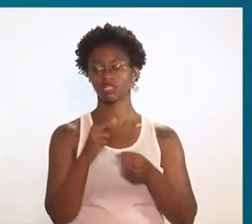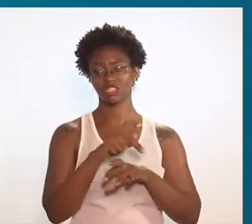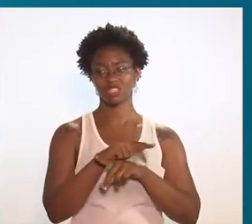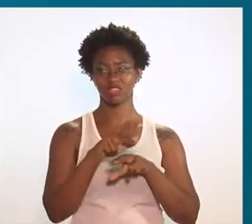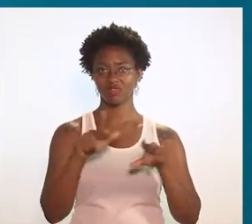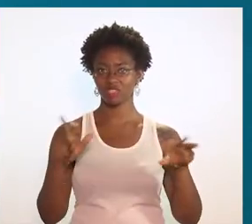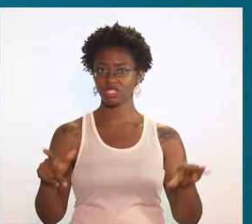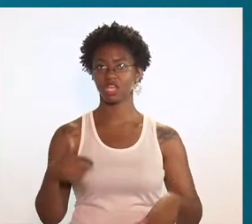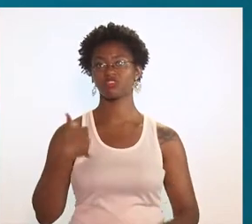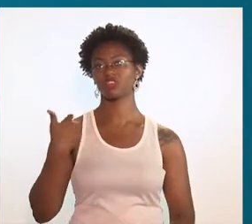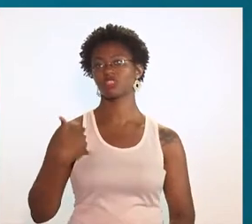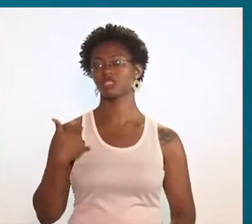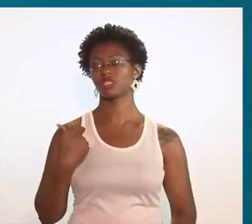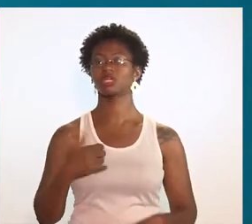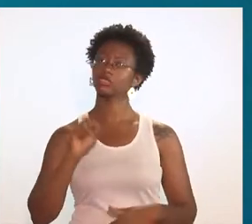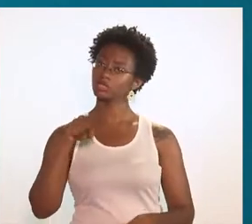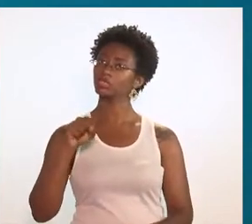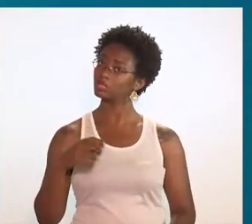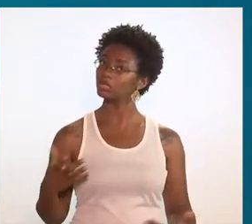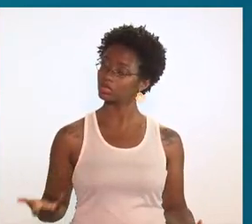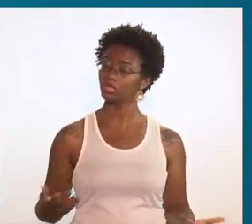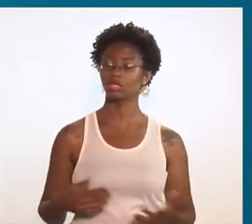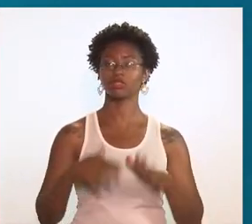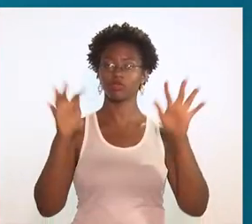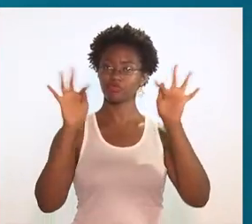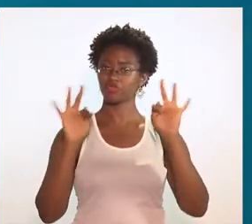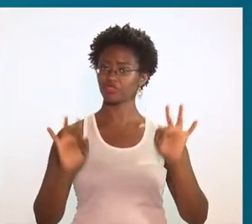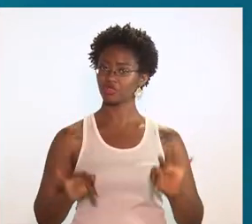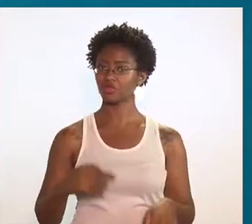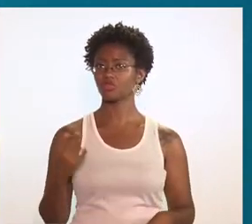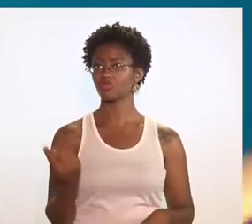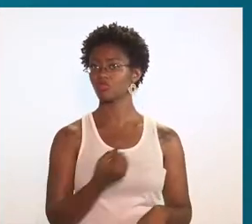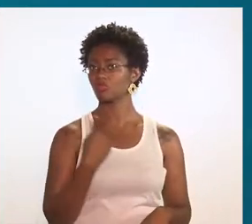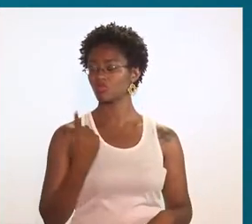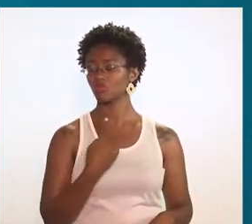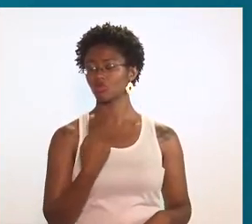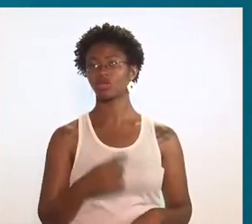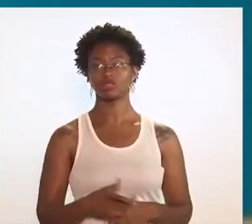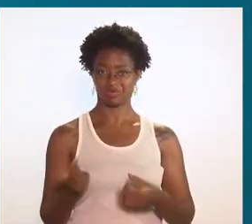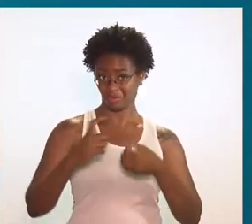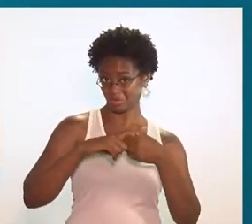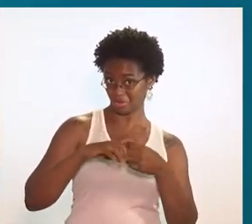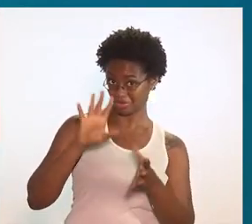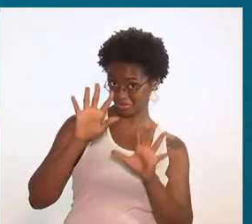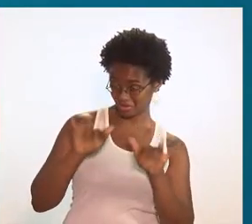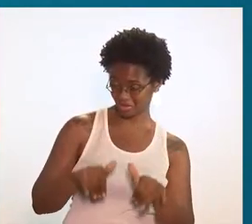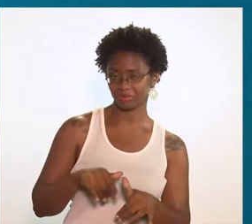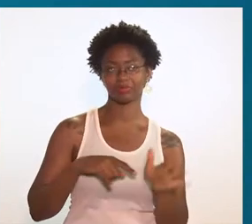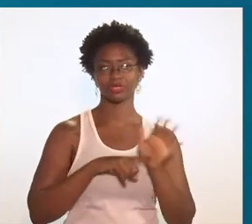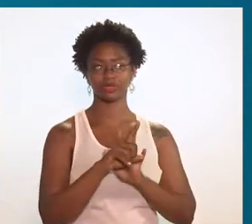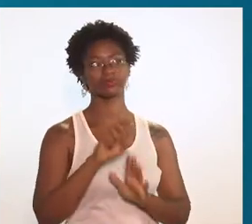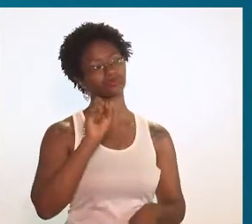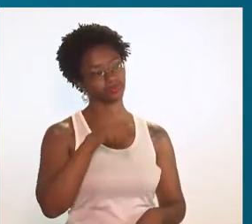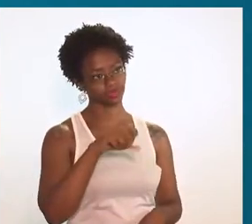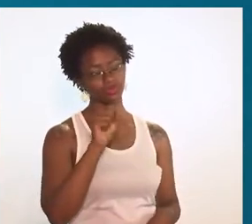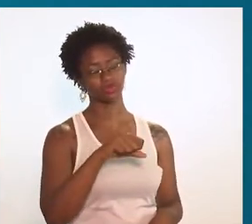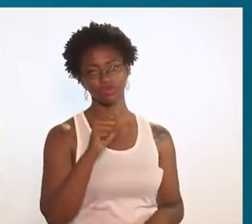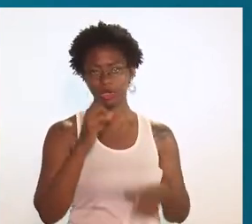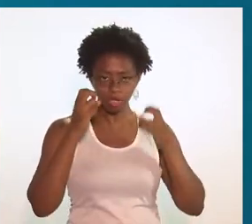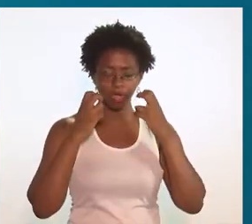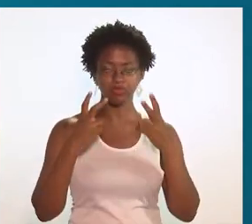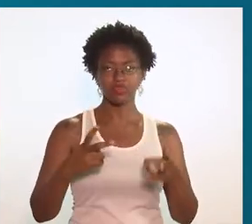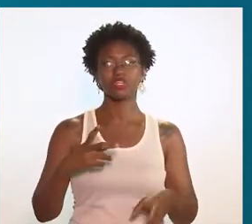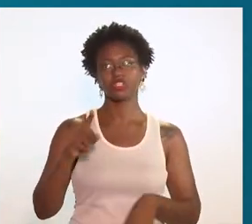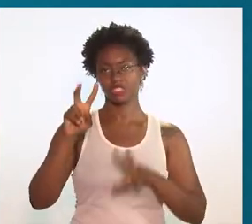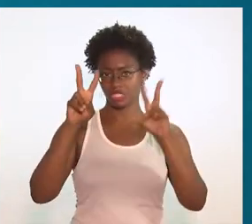diversidade etária. E sim, então, felizmente, a gente está, voltando só para concluir e para a tua pergunta, sim, eu